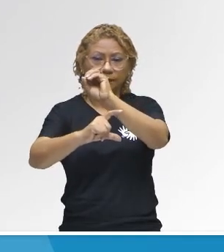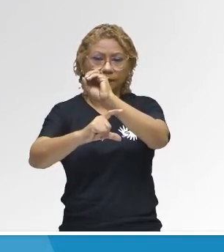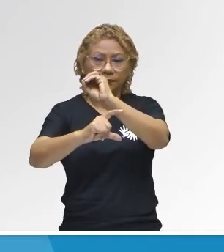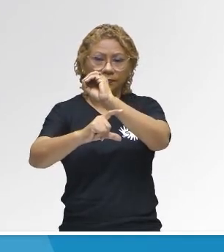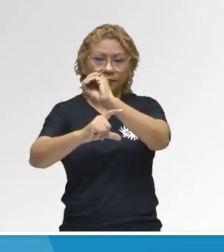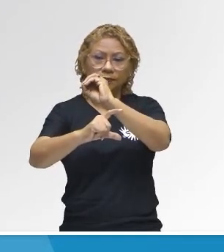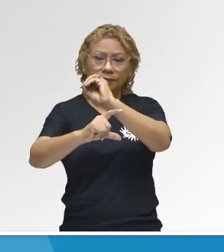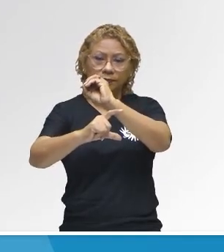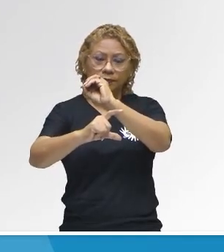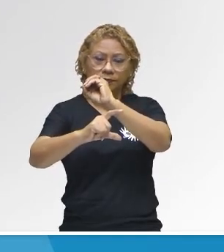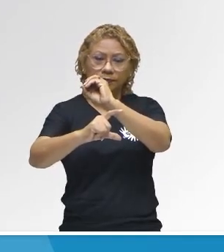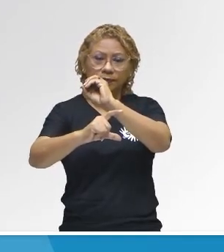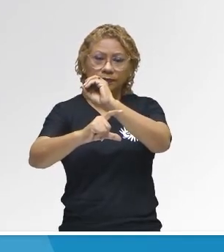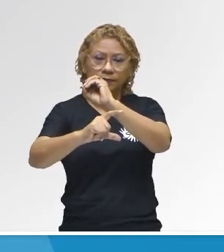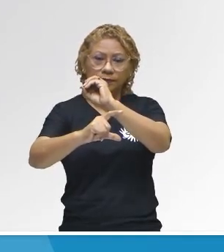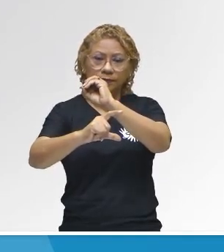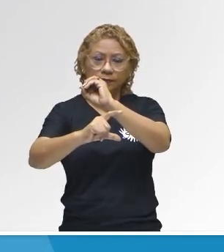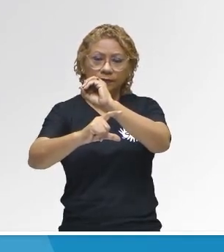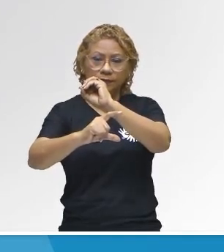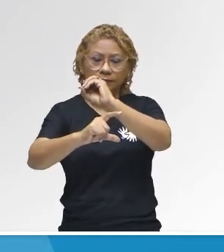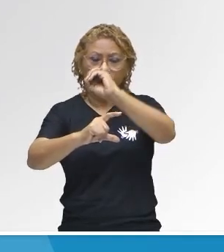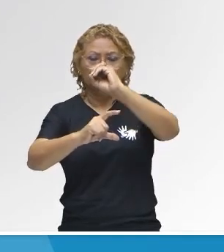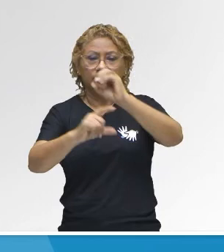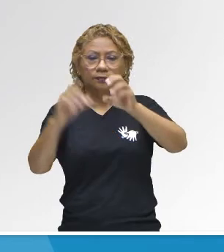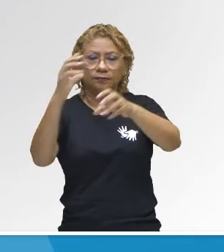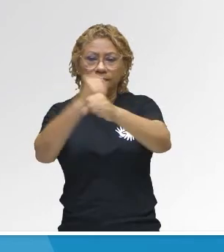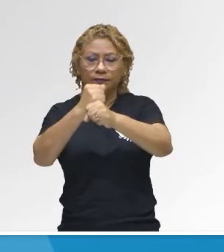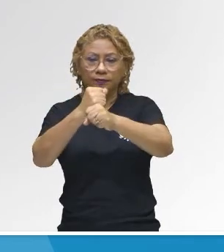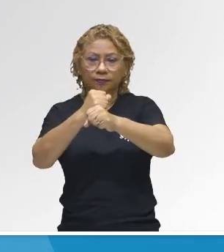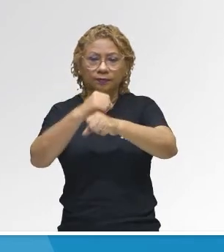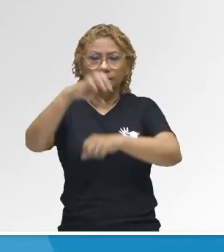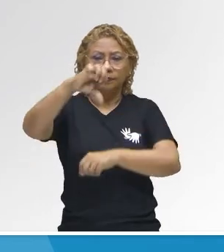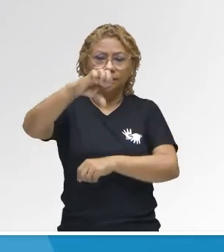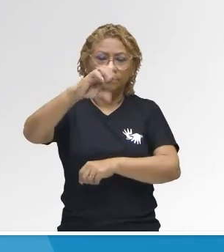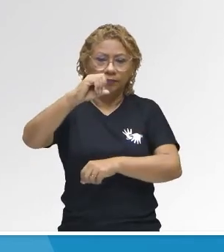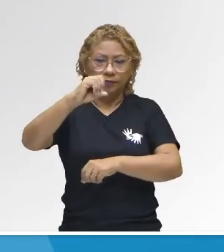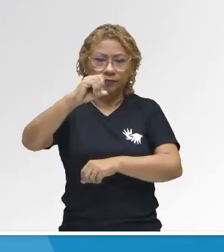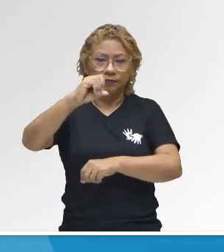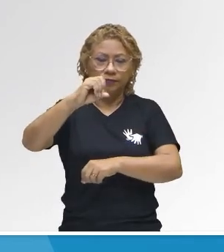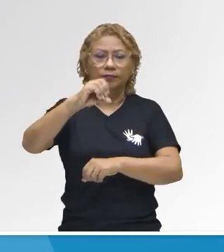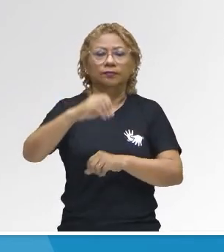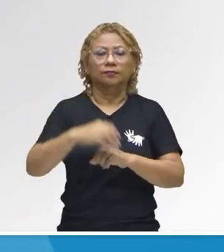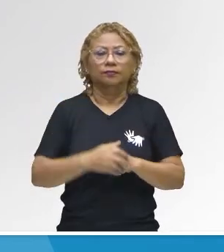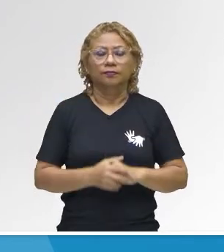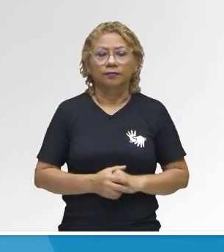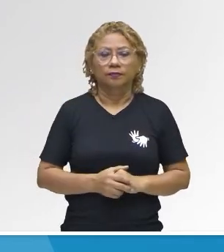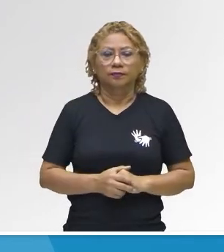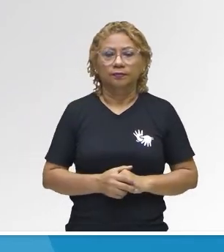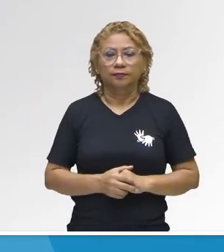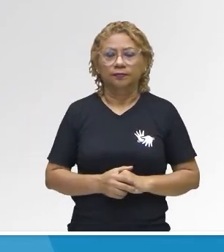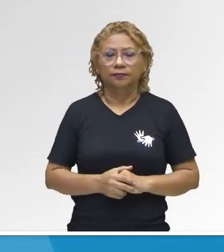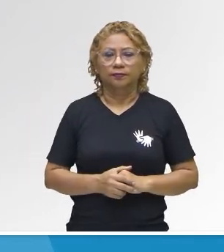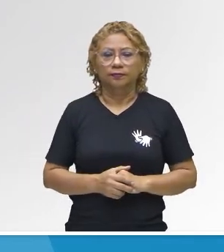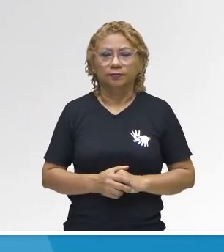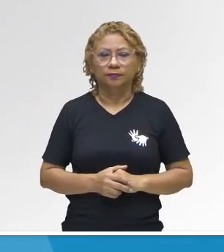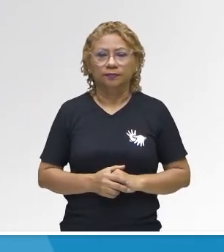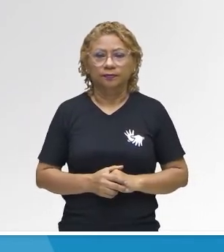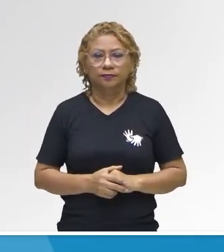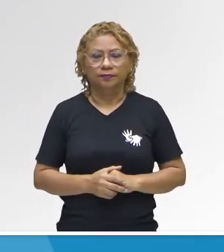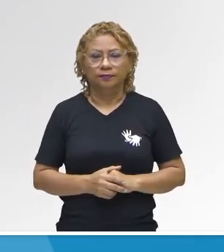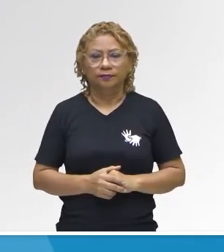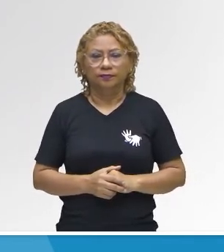vai somar com o quê? Com os 90 graus. Ou seja, esse π sobre 2 mais